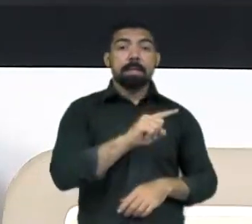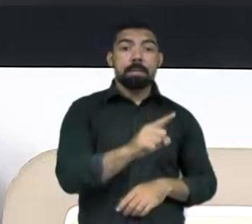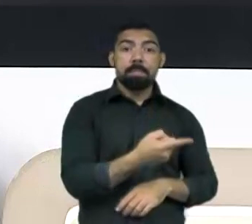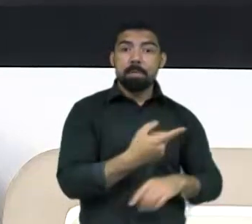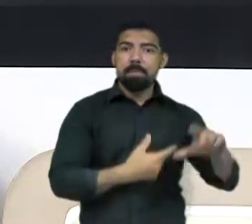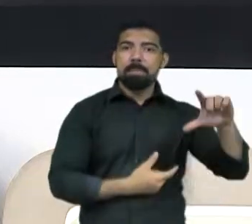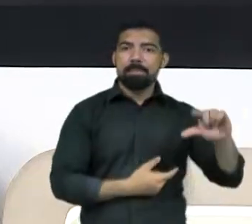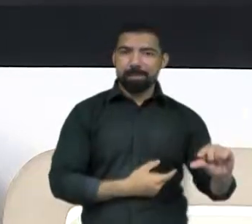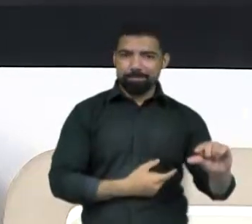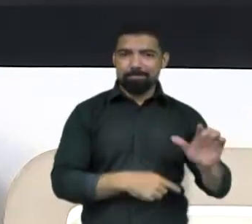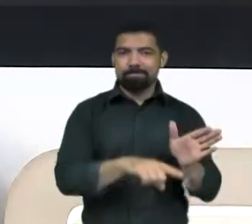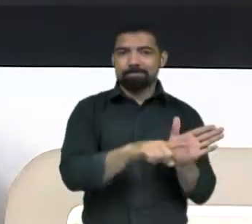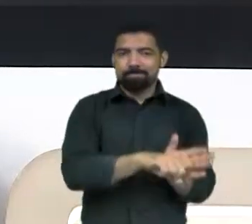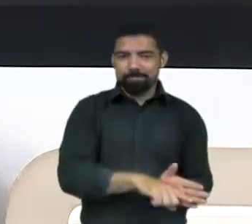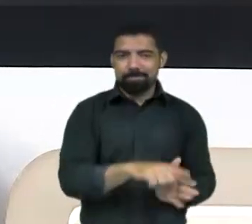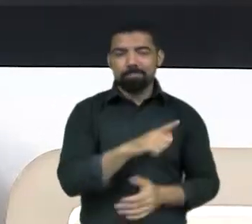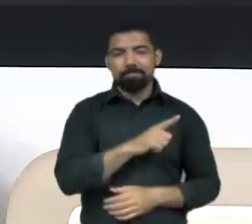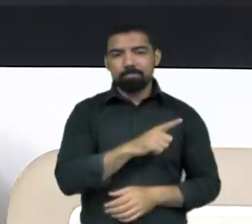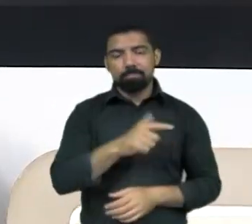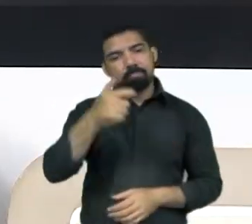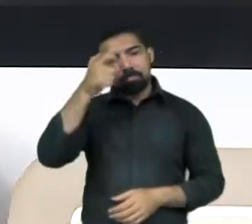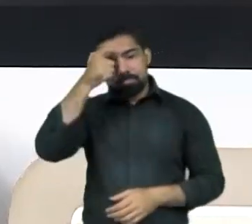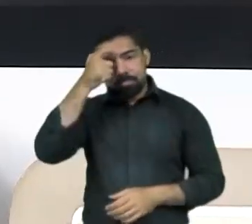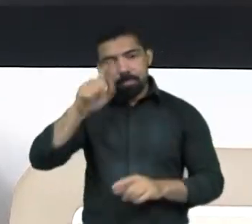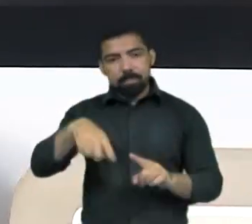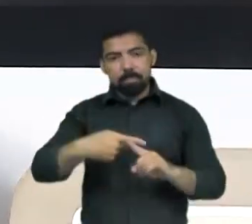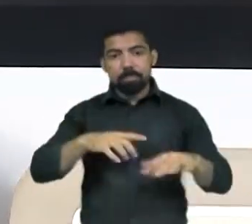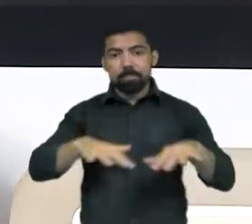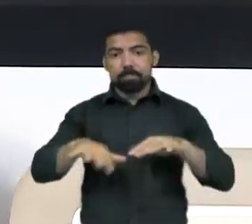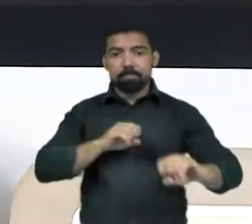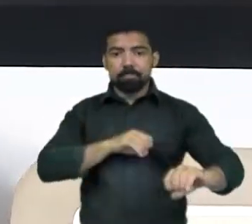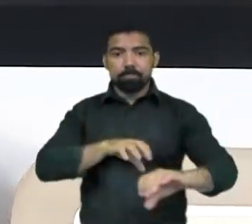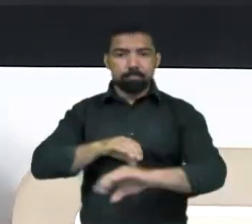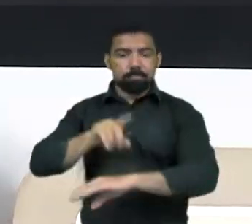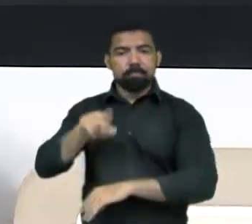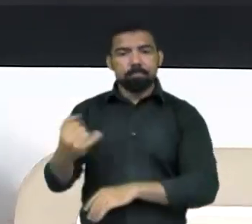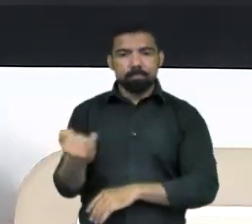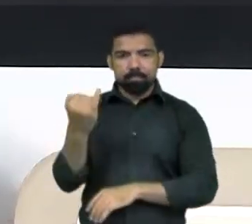menos. A conscientização e ações educativas